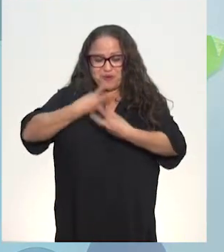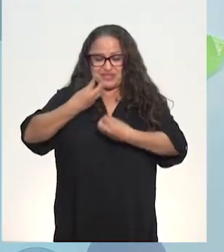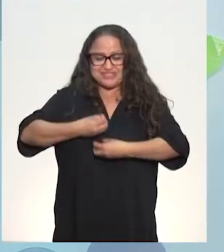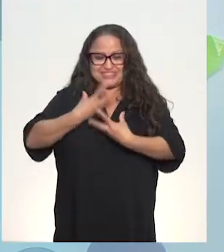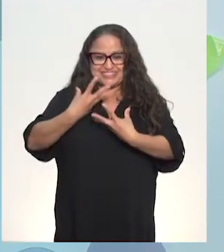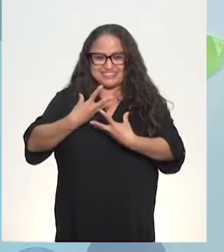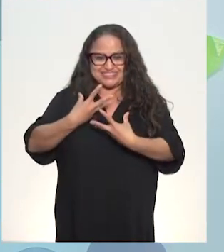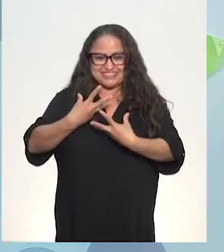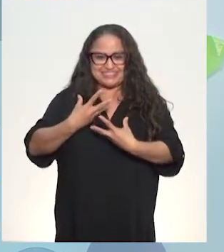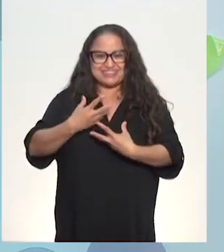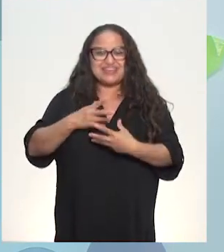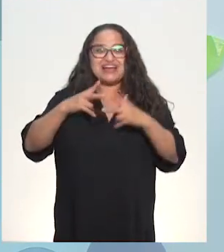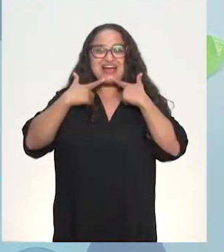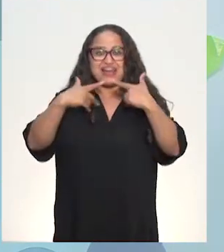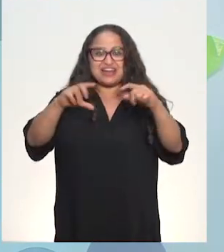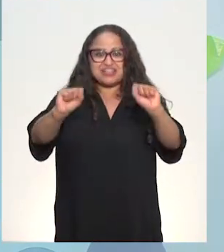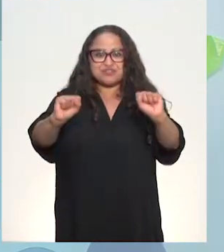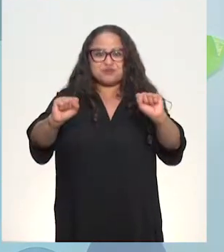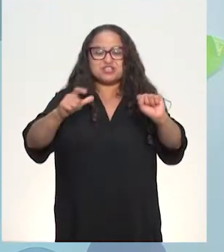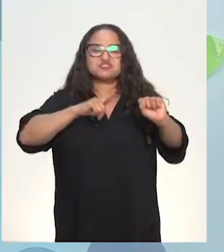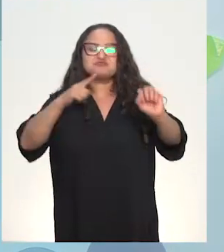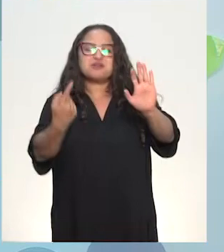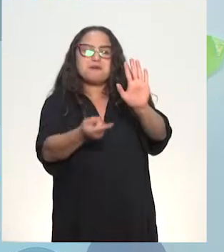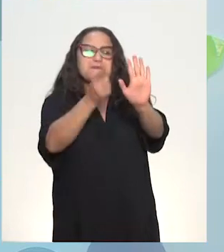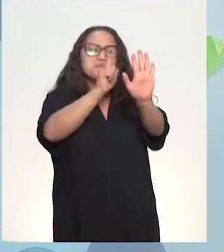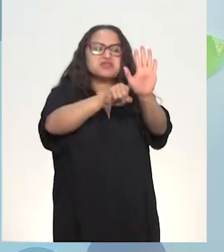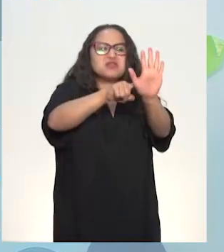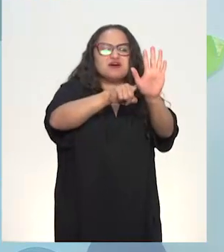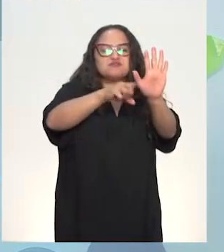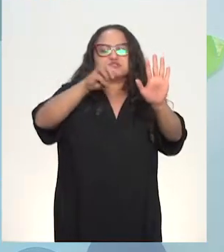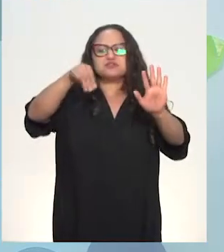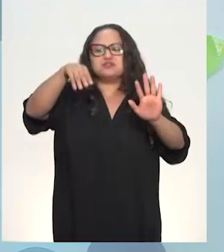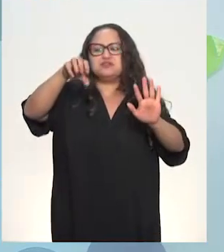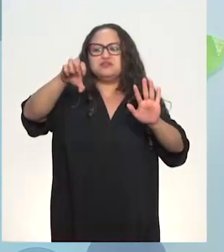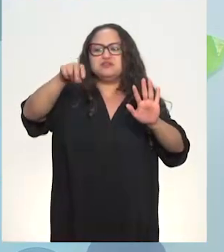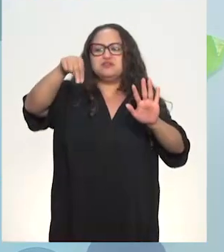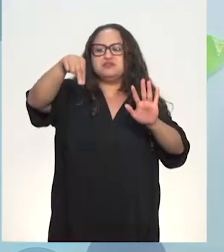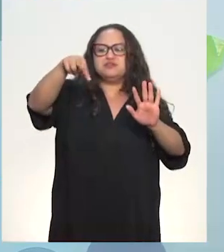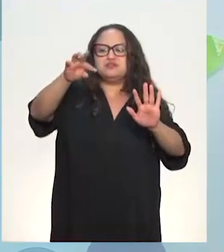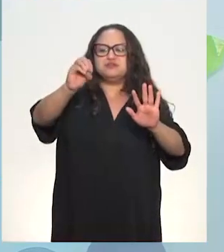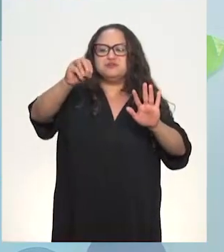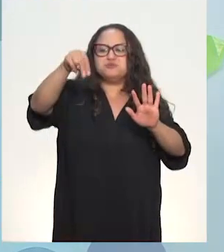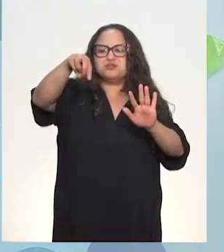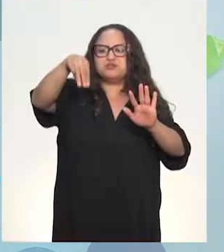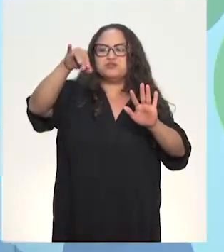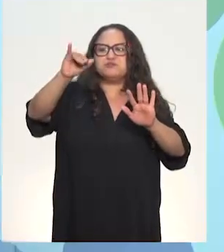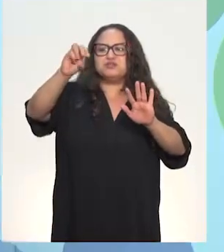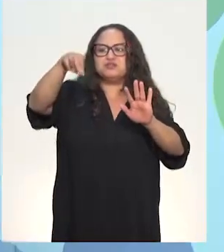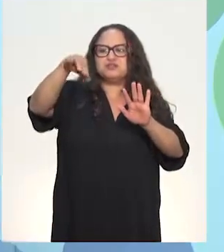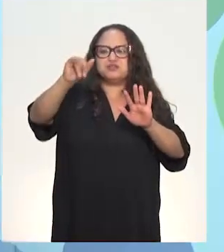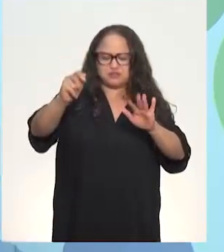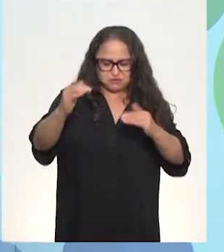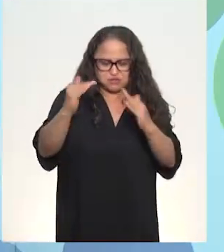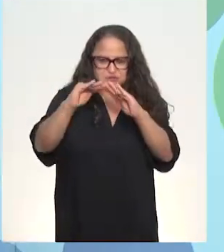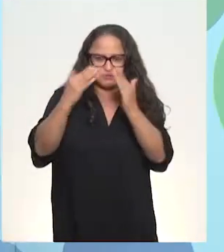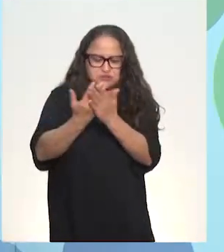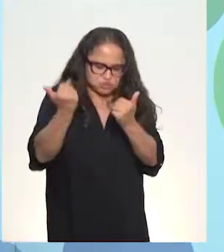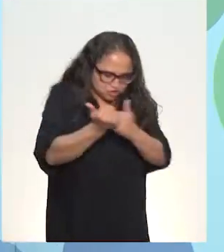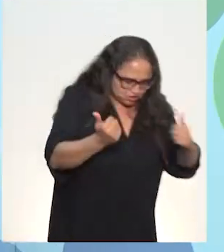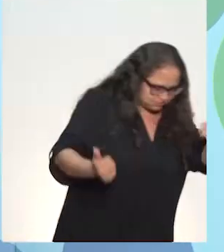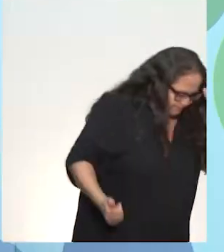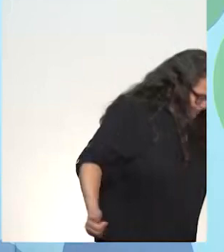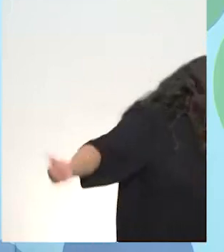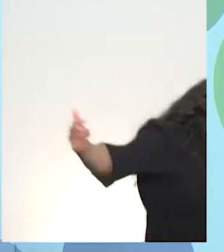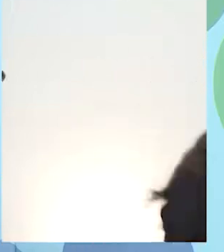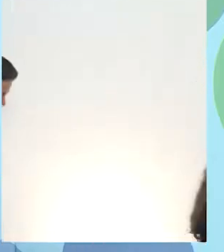poética, a linguagem que é repleta de metáforas, metonímias, antíteses e outras figuras de Eu linguagem. poderia dizer que talvez